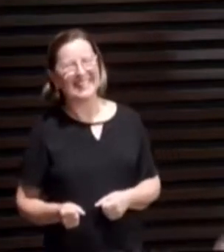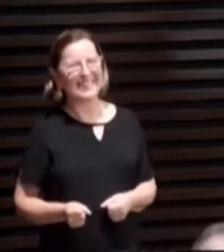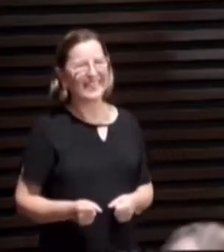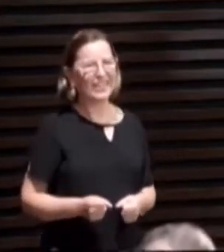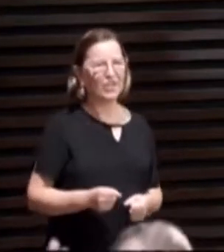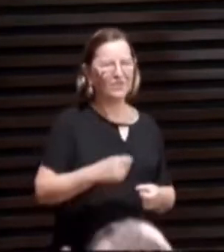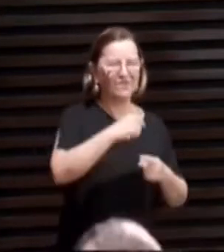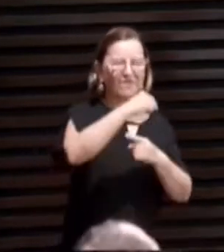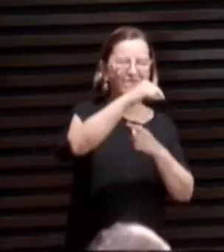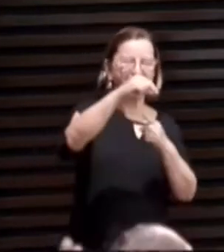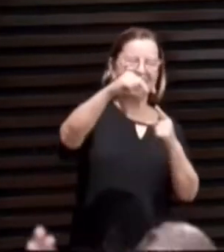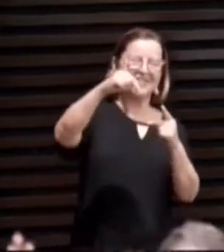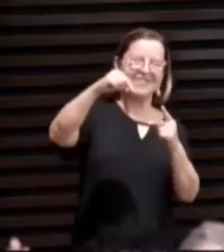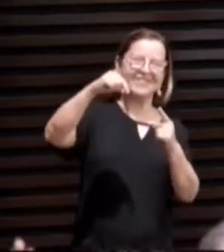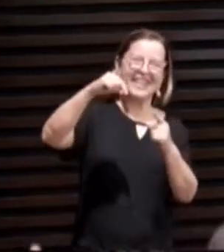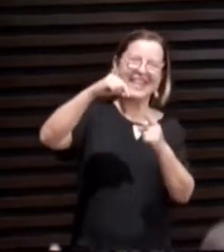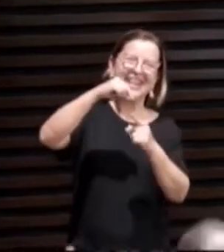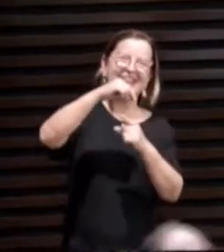Santo,